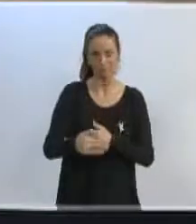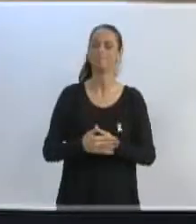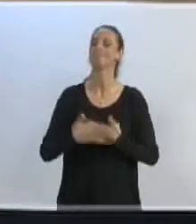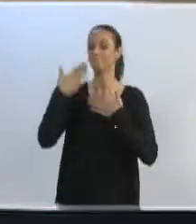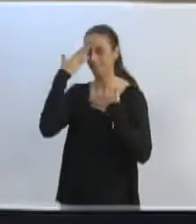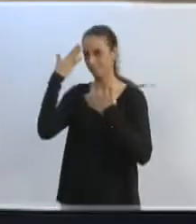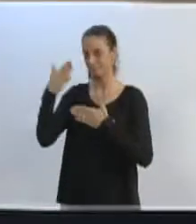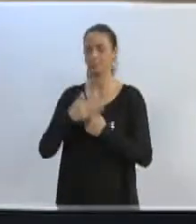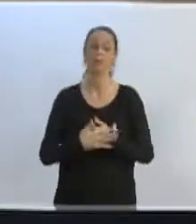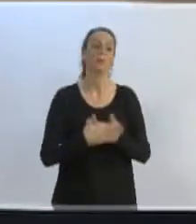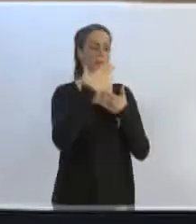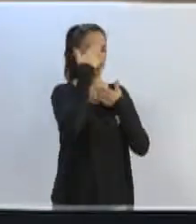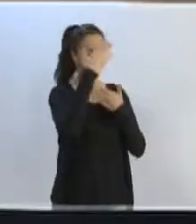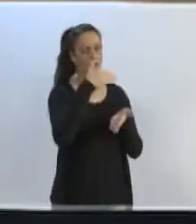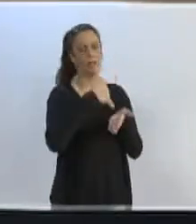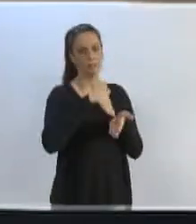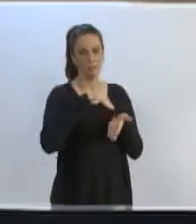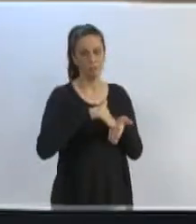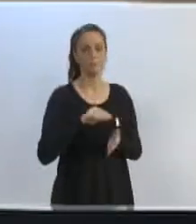Obrigado, secretário Oscar.